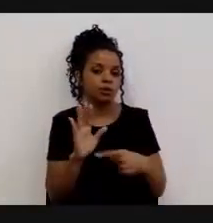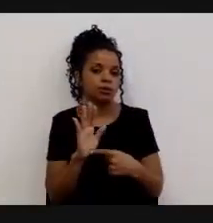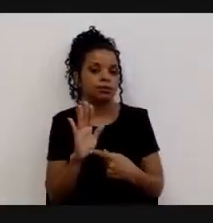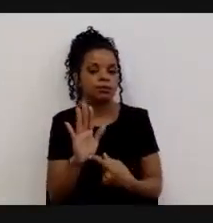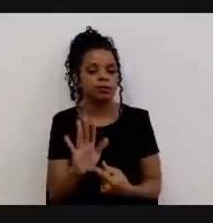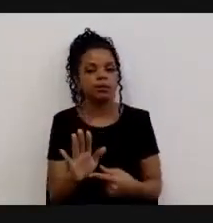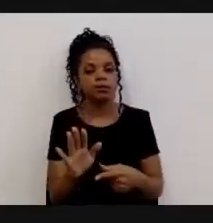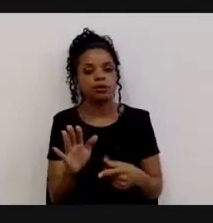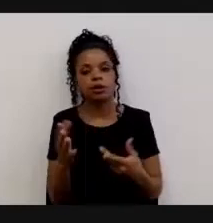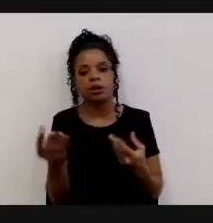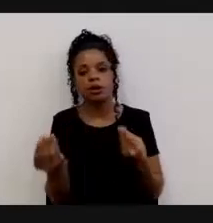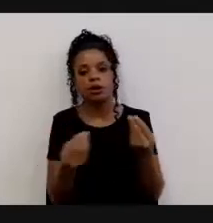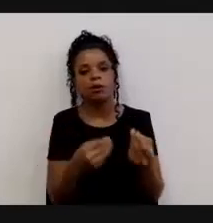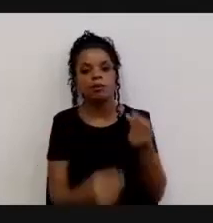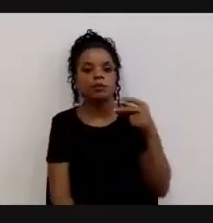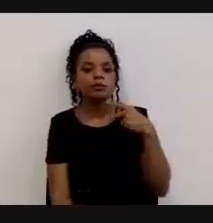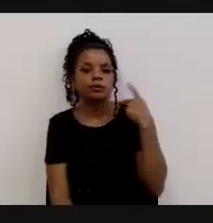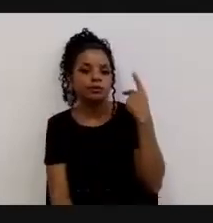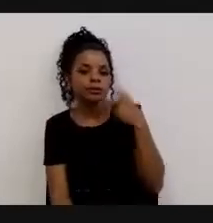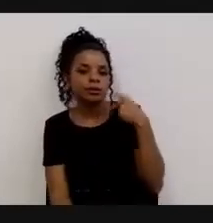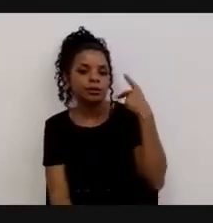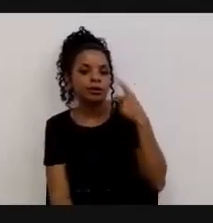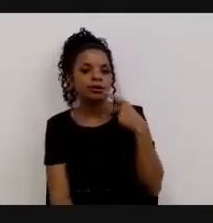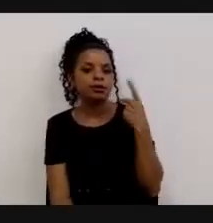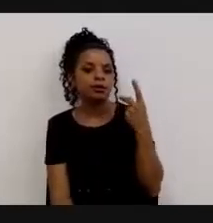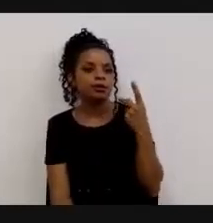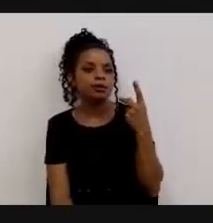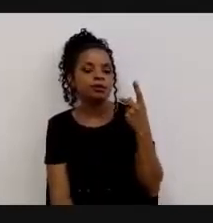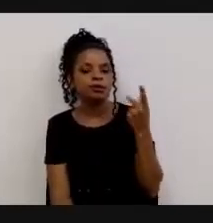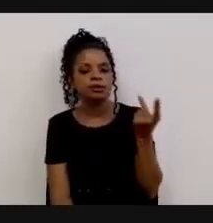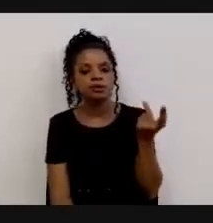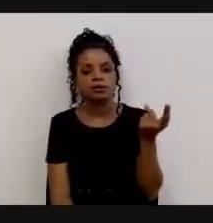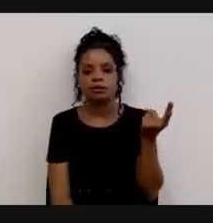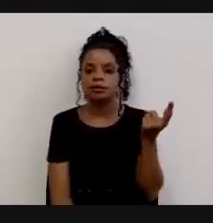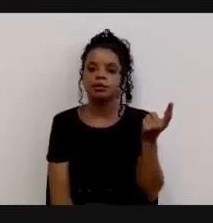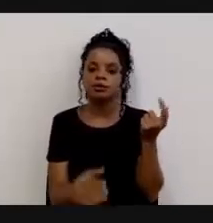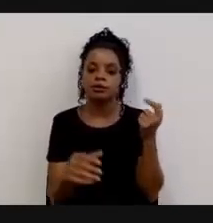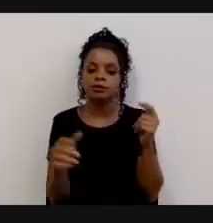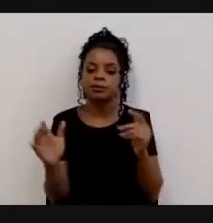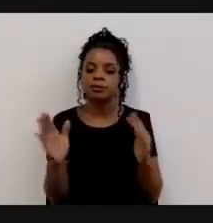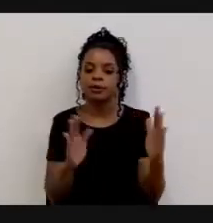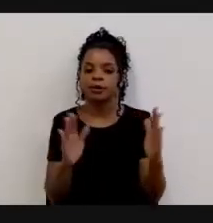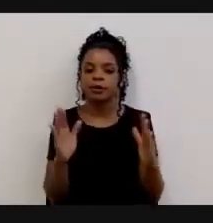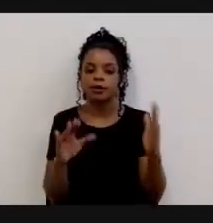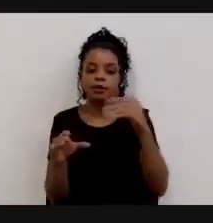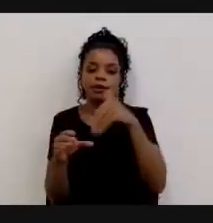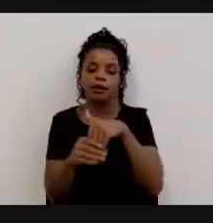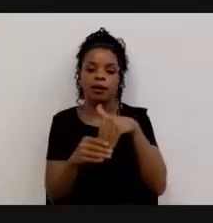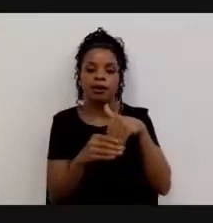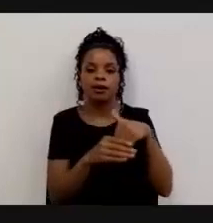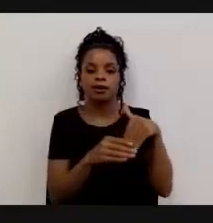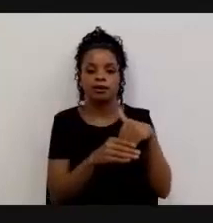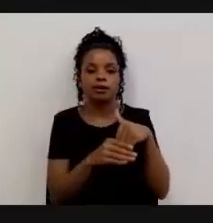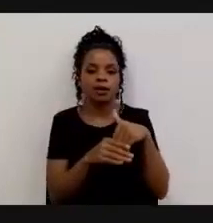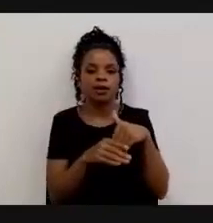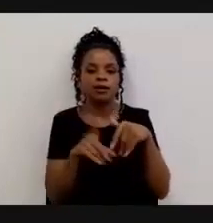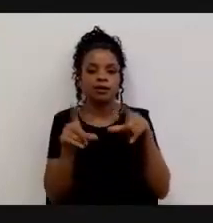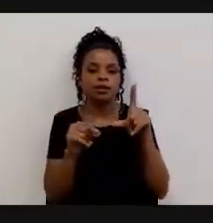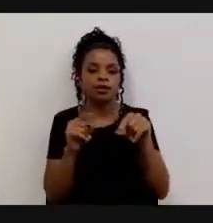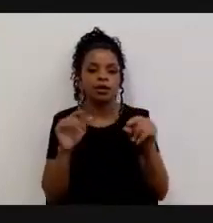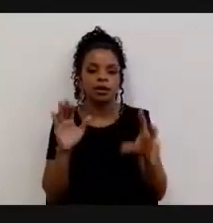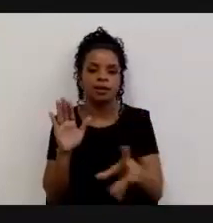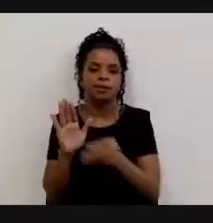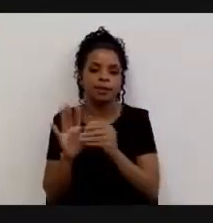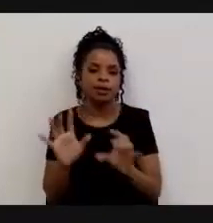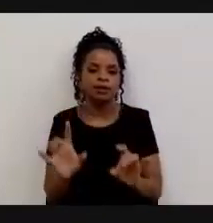a preferência dos parlamentares foi muito maior durante o período eleitoral das transferências especiais.